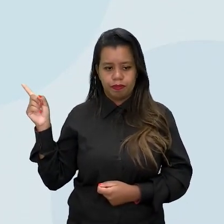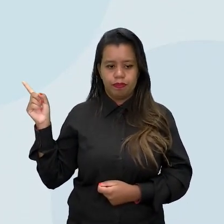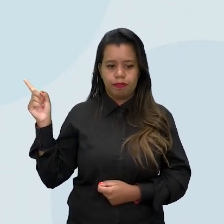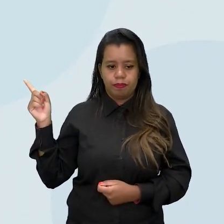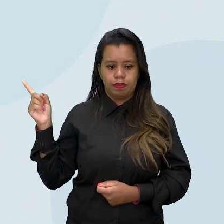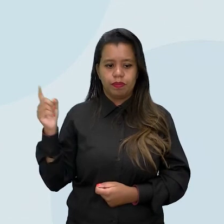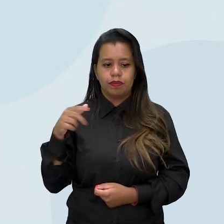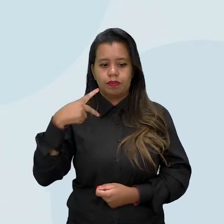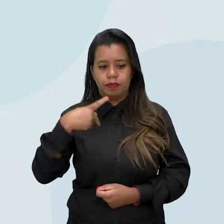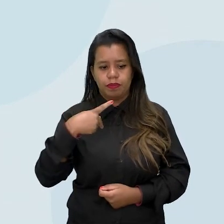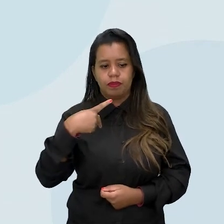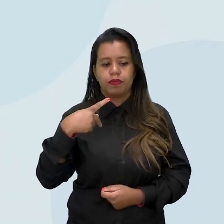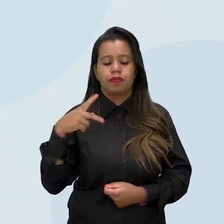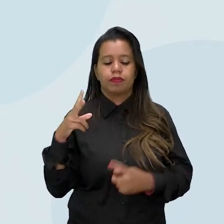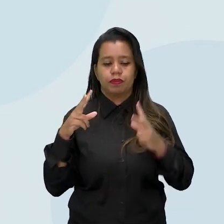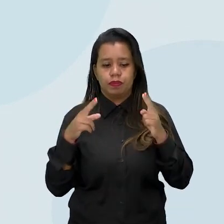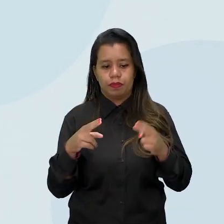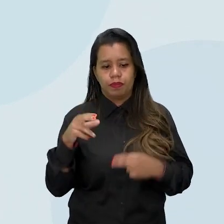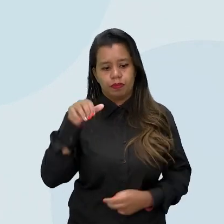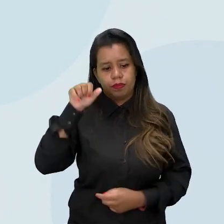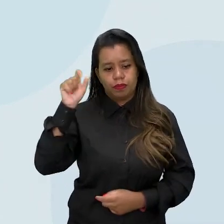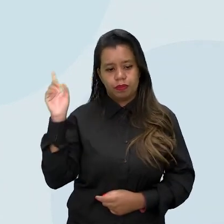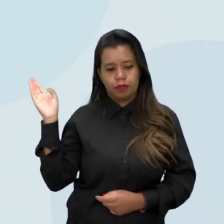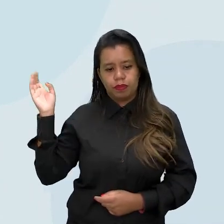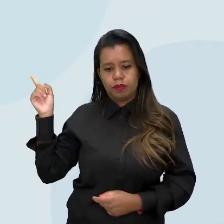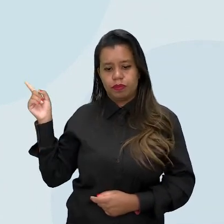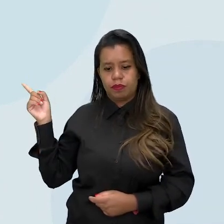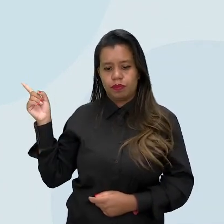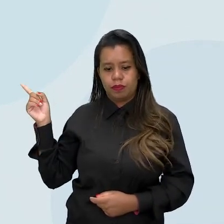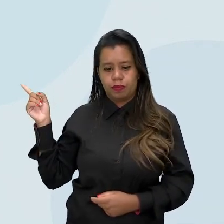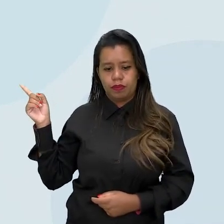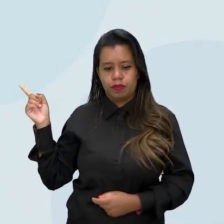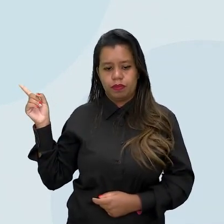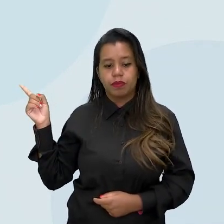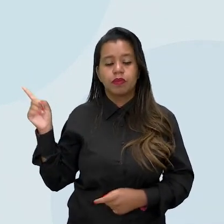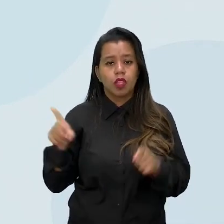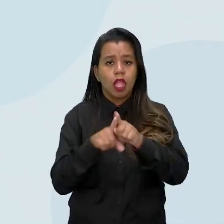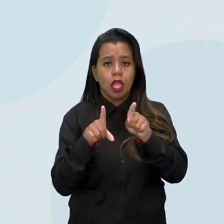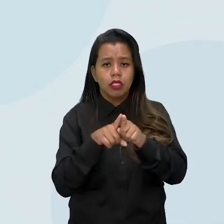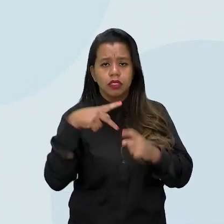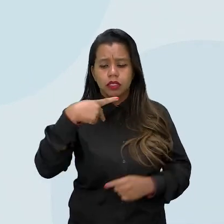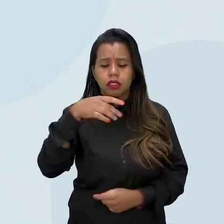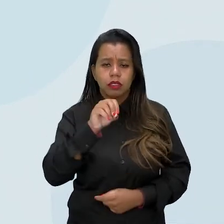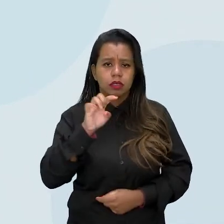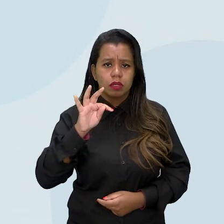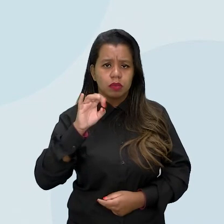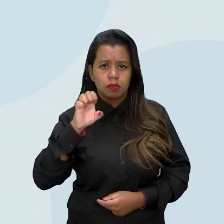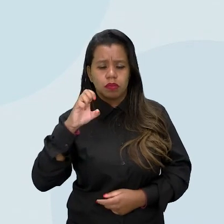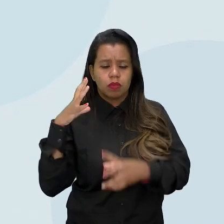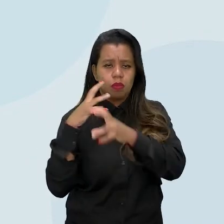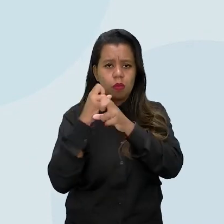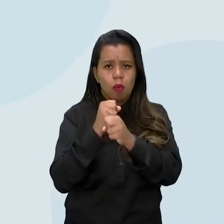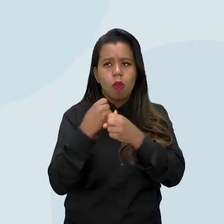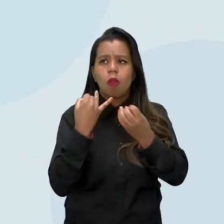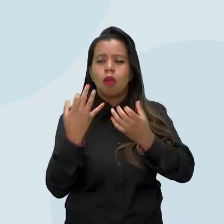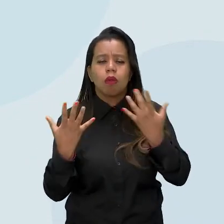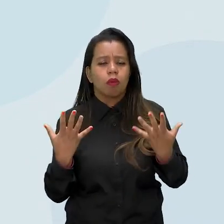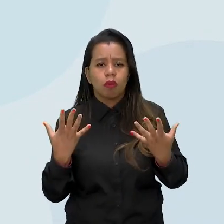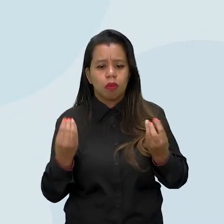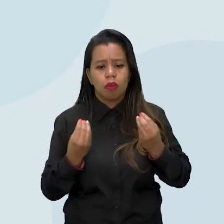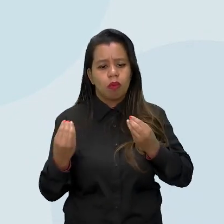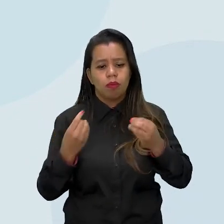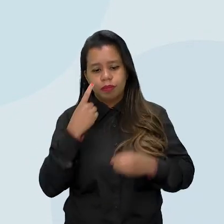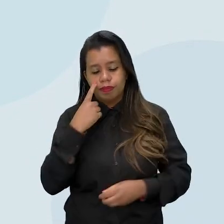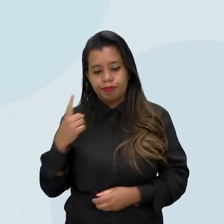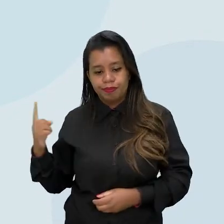né, utilizada por segundo, e também tem uma outra forma de calcular a potência pensando na corrente, tá? A corrente, então,